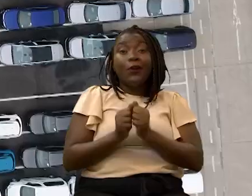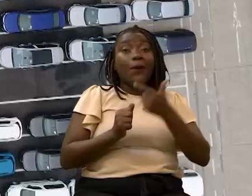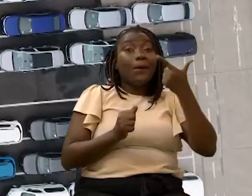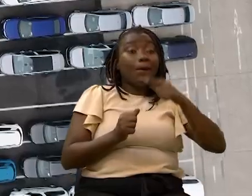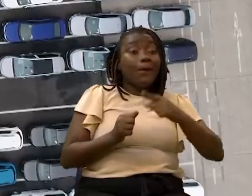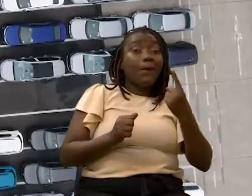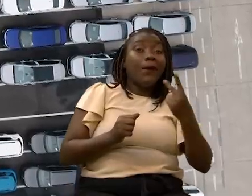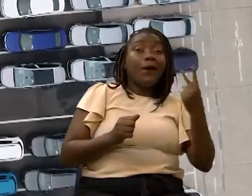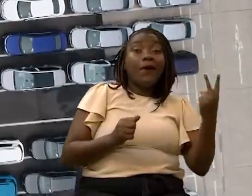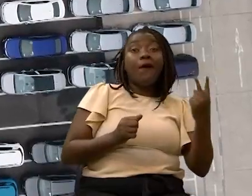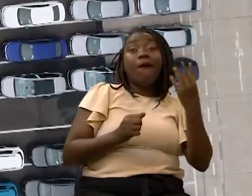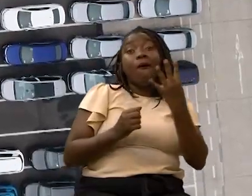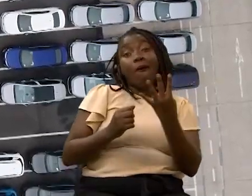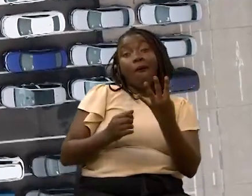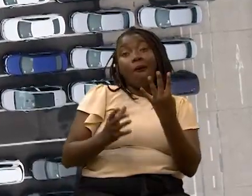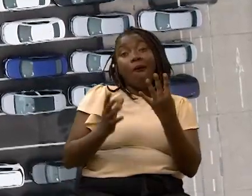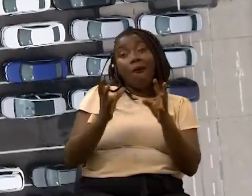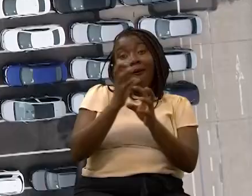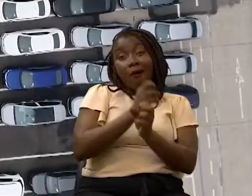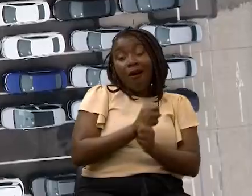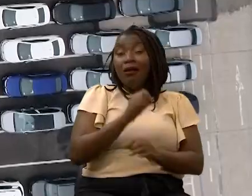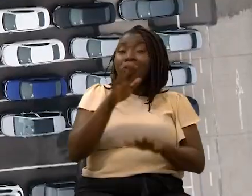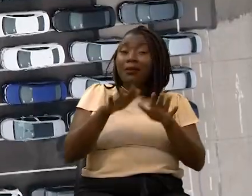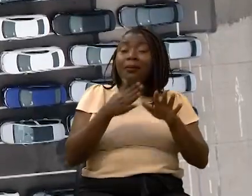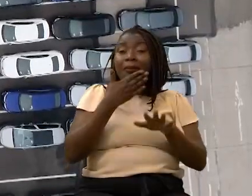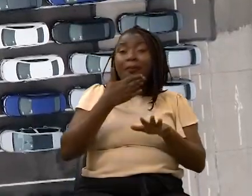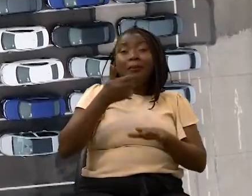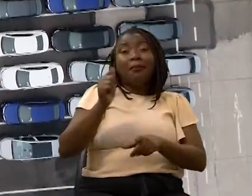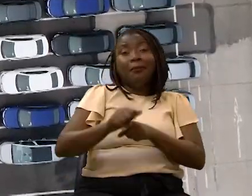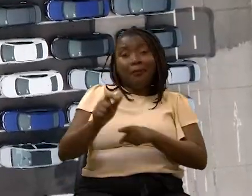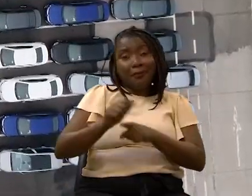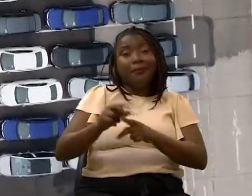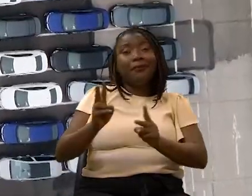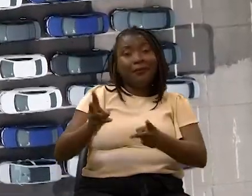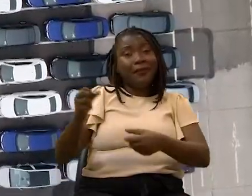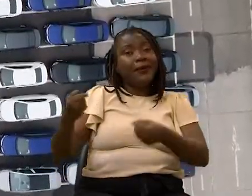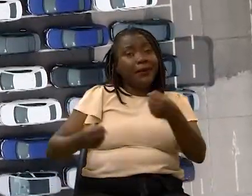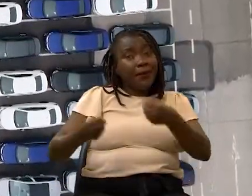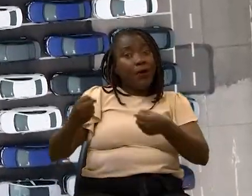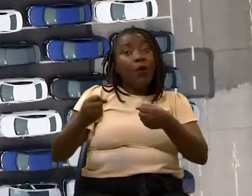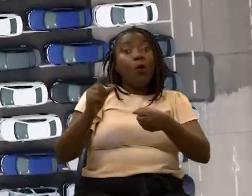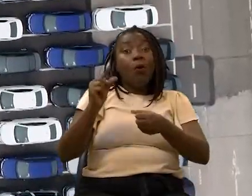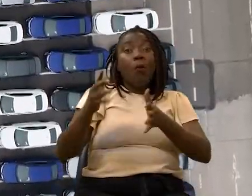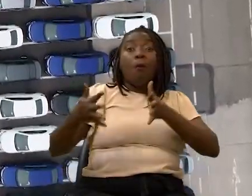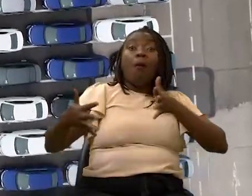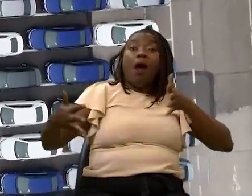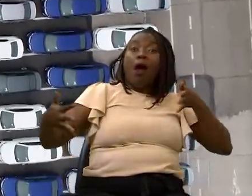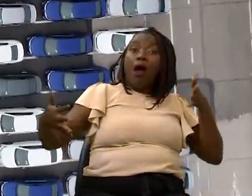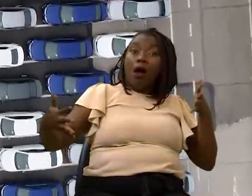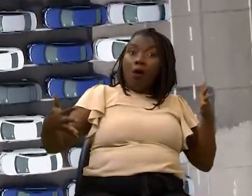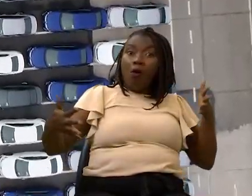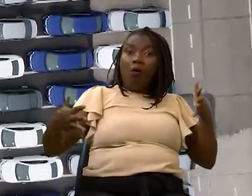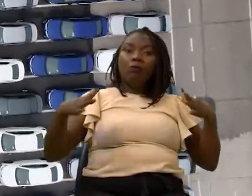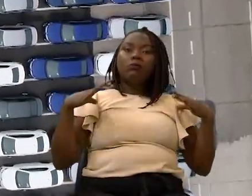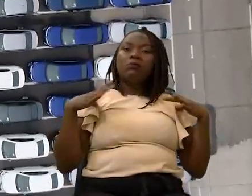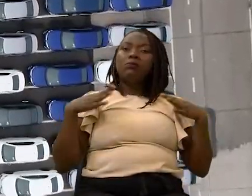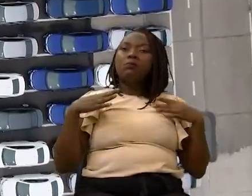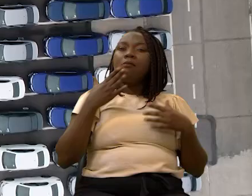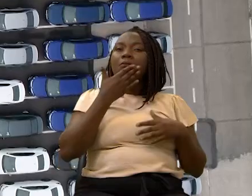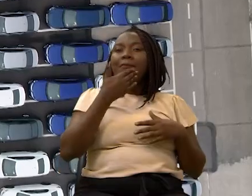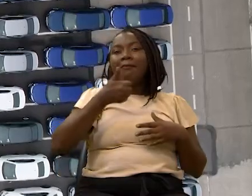vai juntar mais 1 ou 2 pessoas, dá 4. Então é preferível, às vezes, você alugar mesmo um carro um pouco maior, que traz